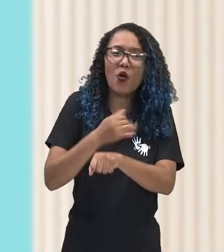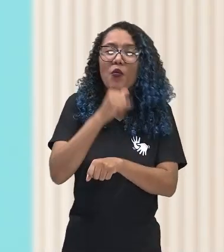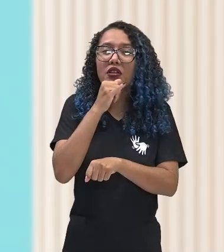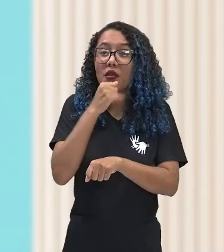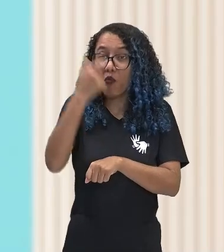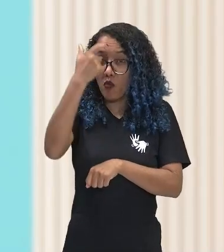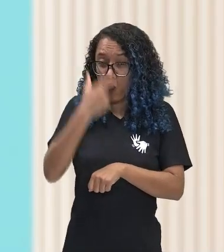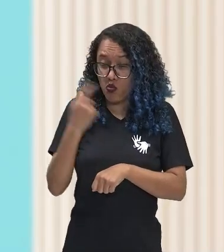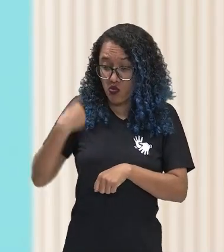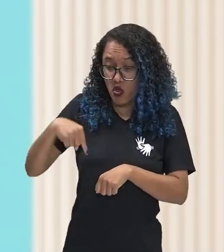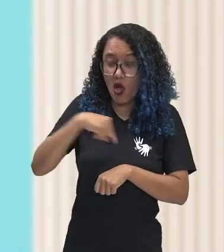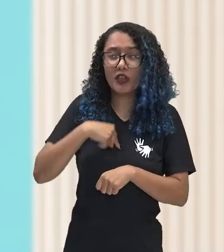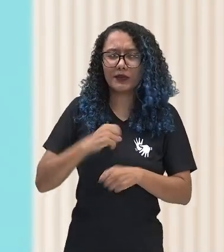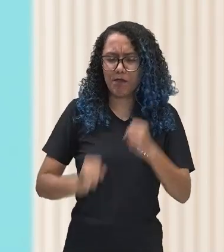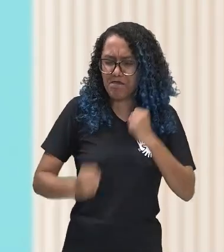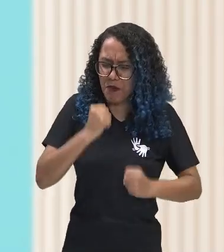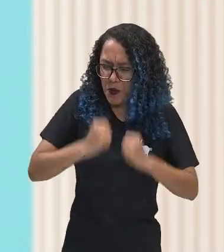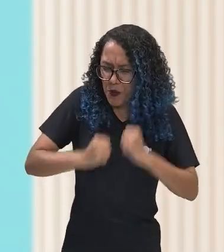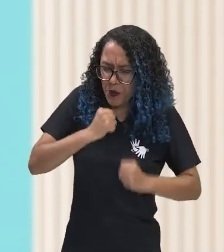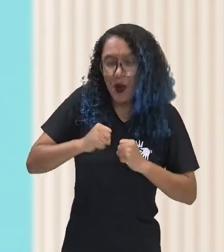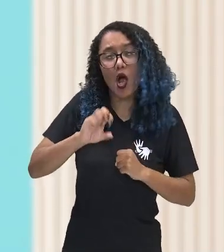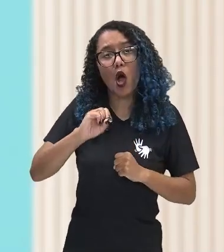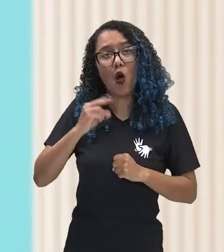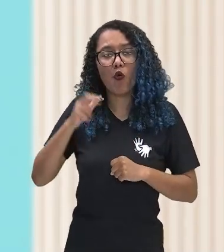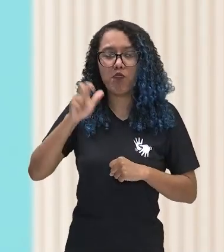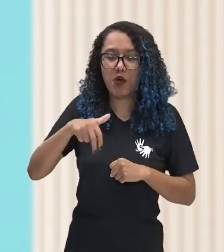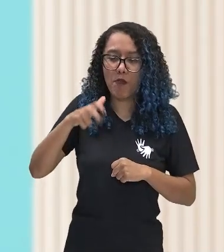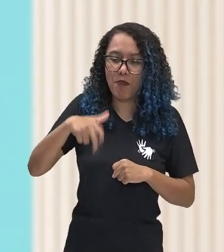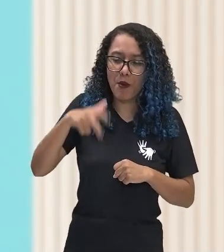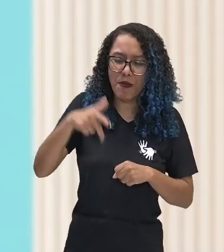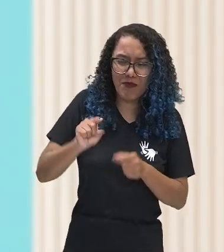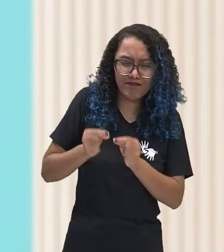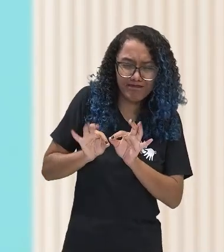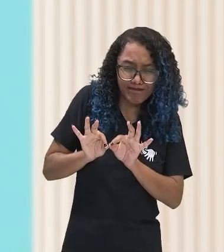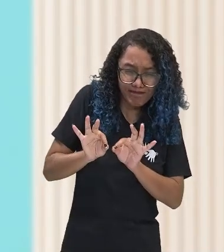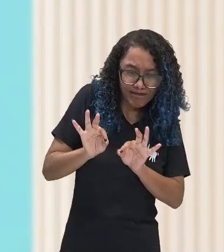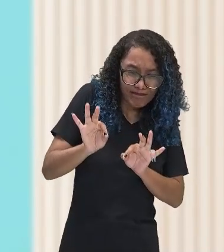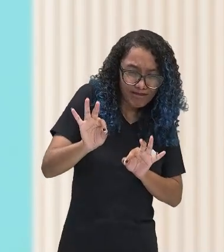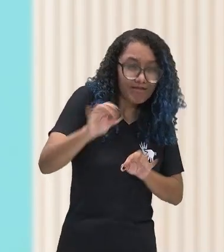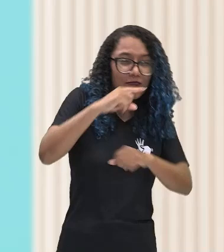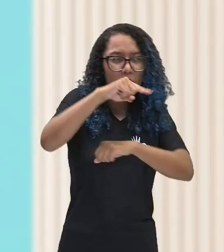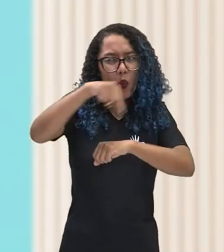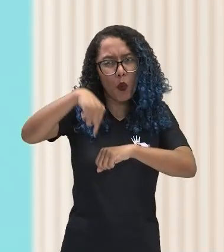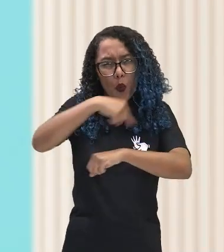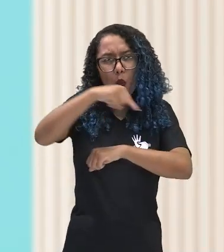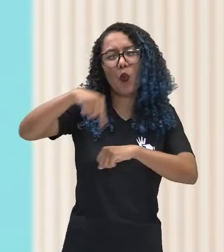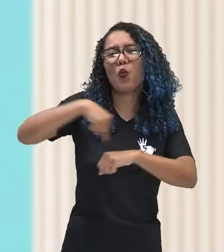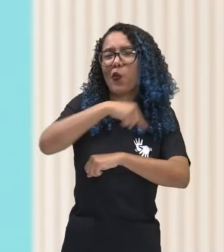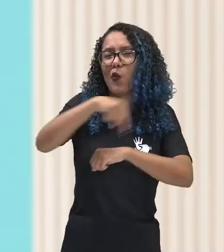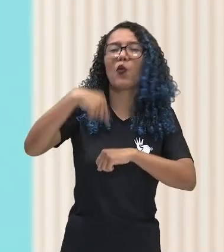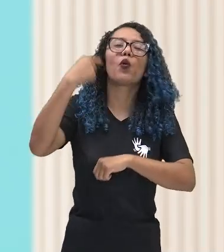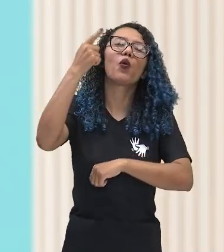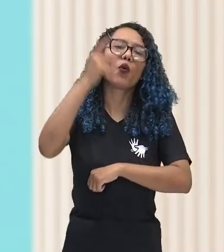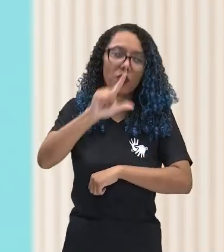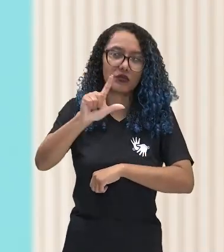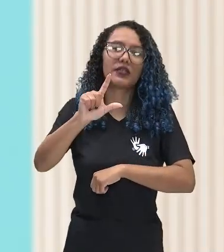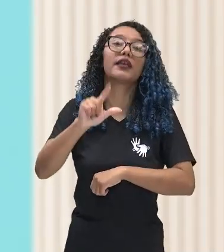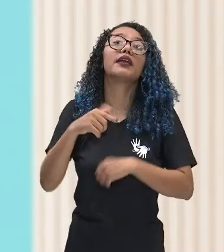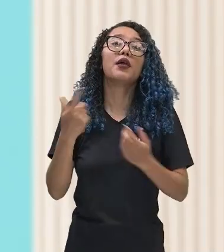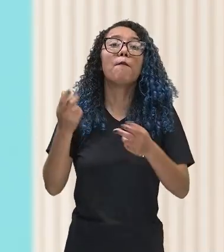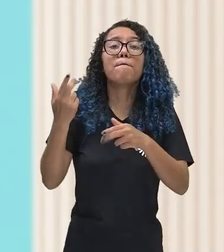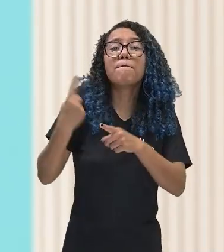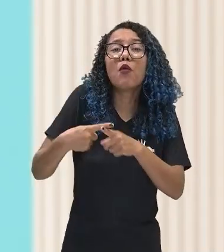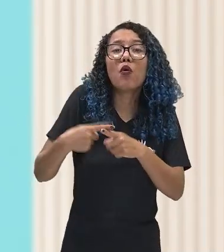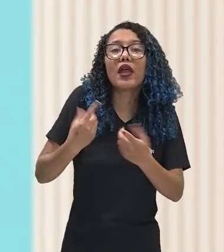ou andar durante maiores distânci por maior tempo e o nossos glúteos nos dão essa